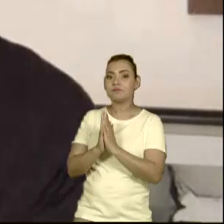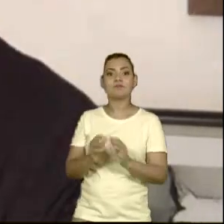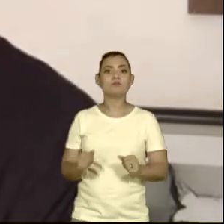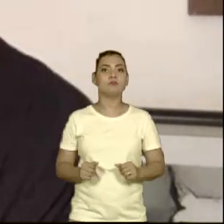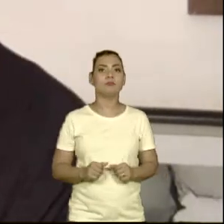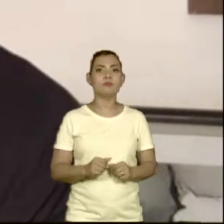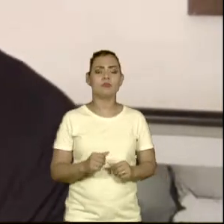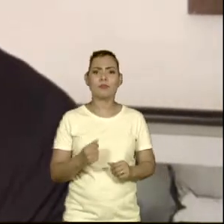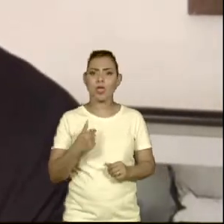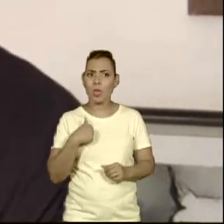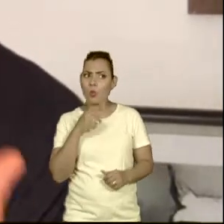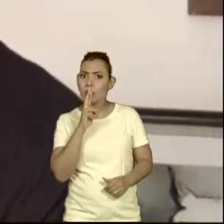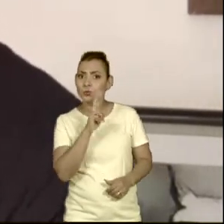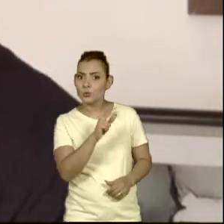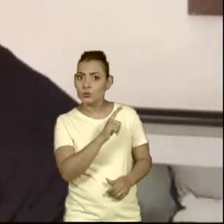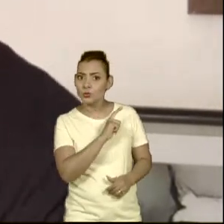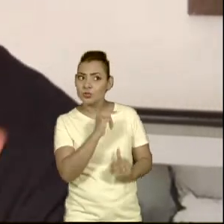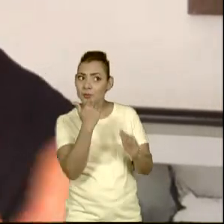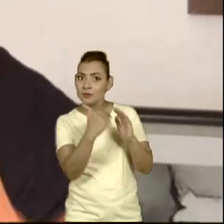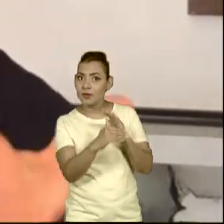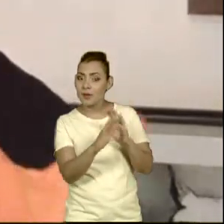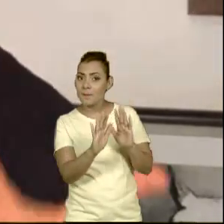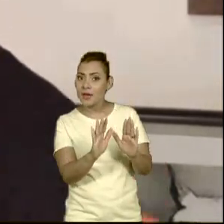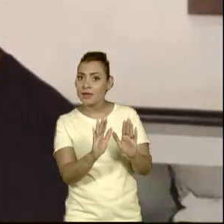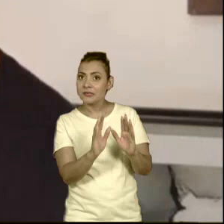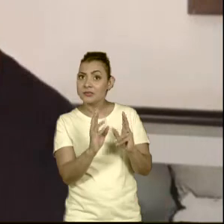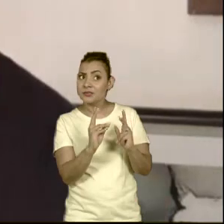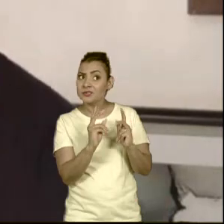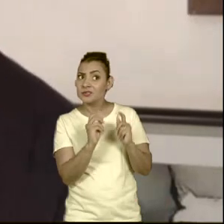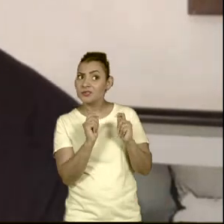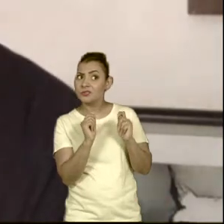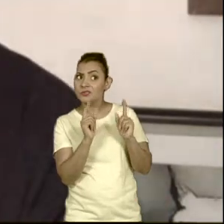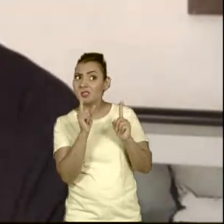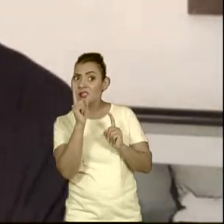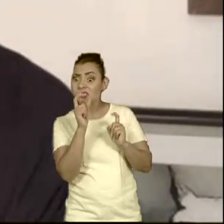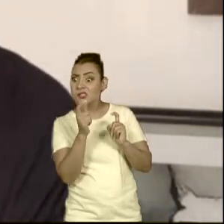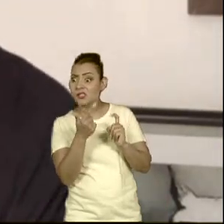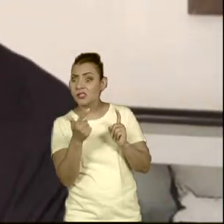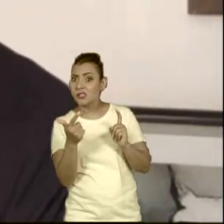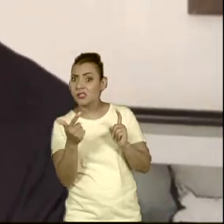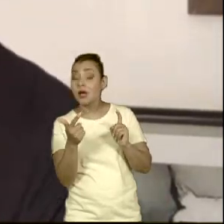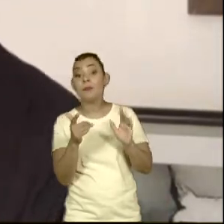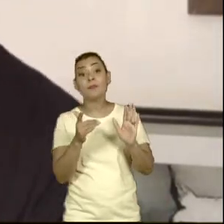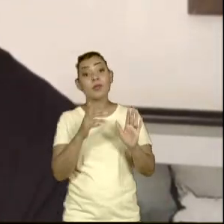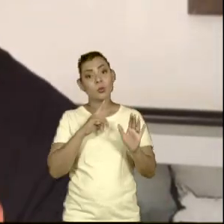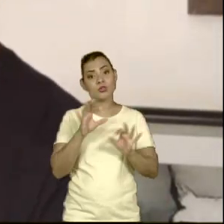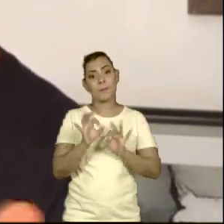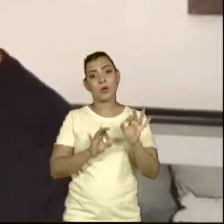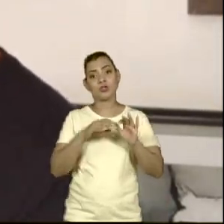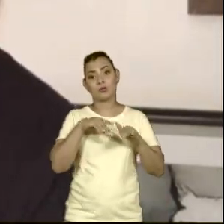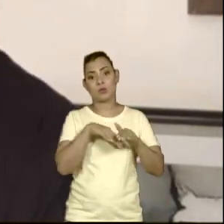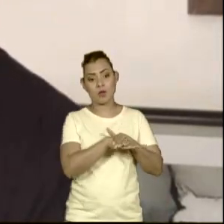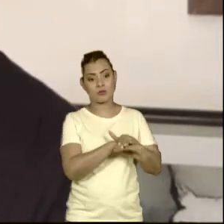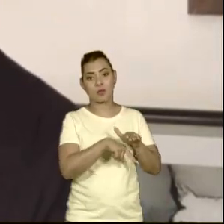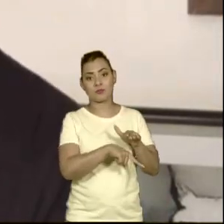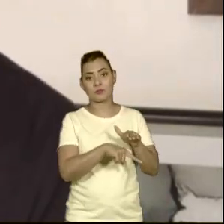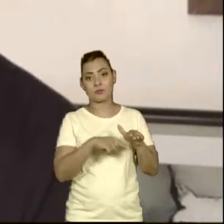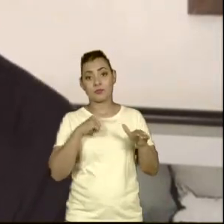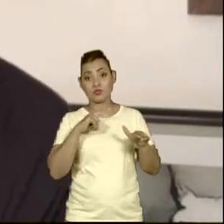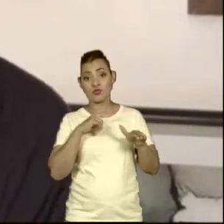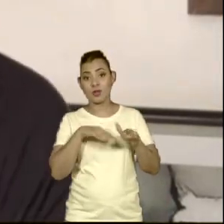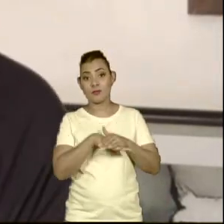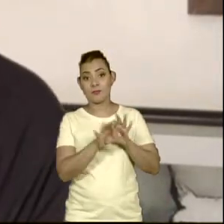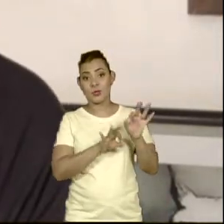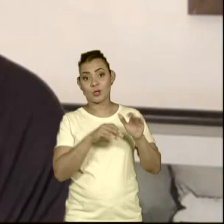Como é que eu falei que eu tinha e ia mandar hoje se eu estou fazendo cara de que eu não tinha? Gente, eu tinha um projeto meu criado e guardado dentro de gaveta,